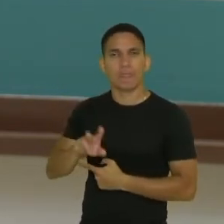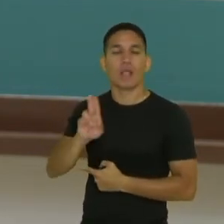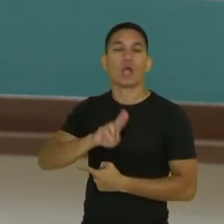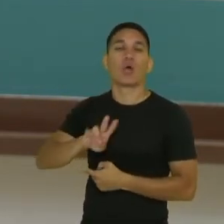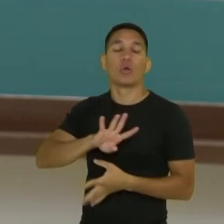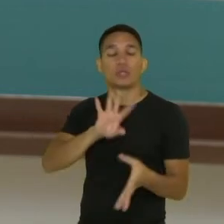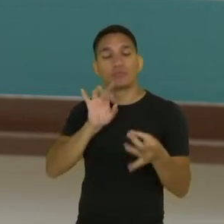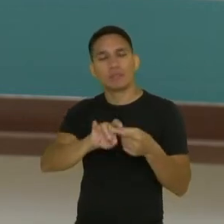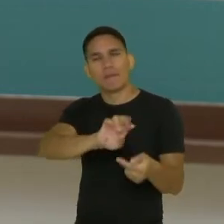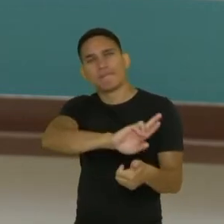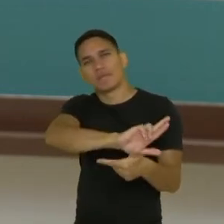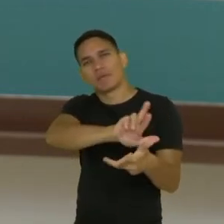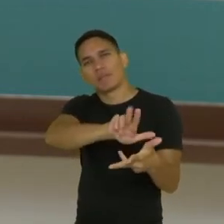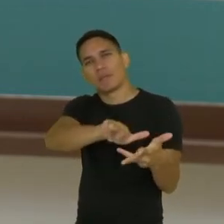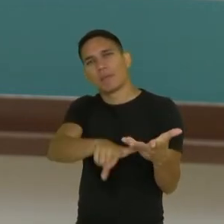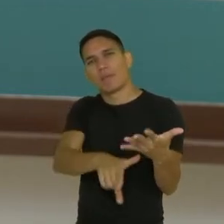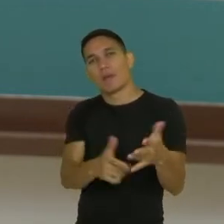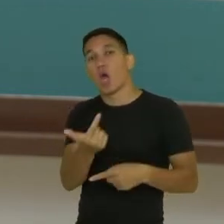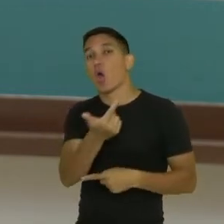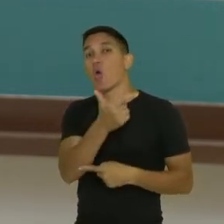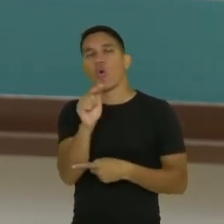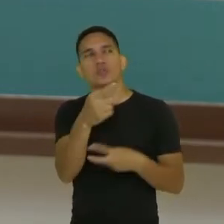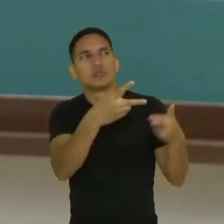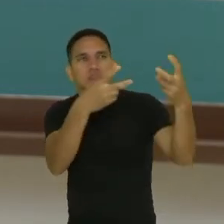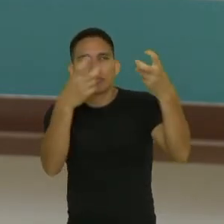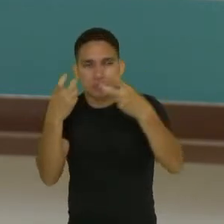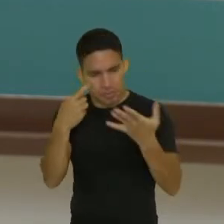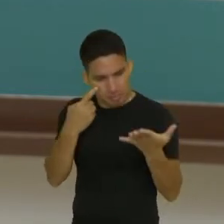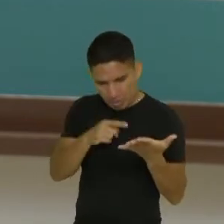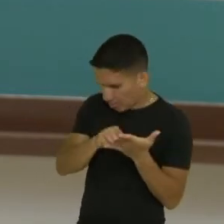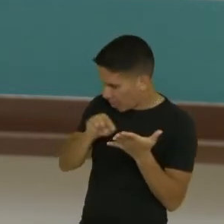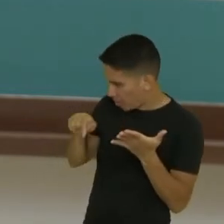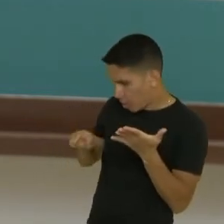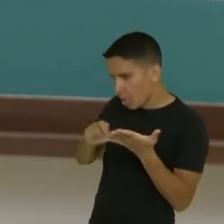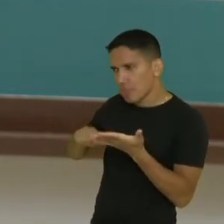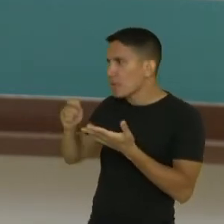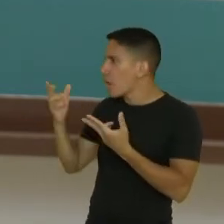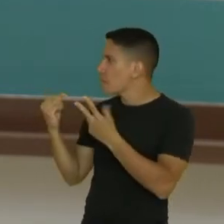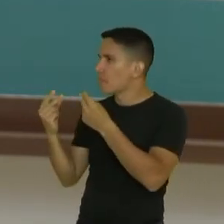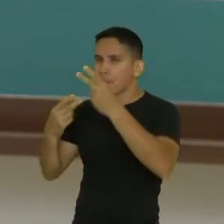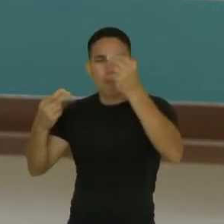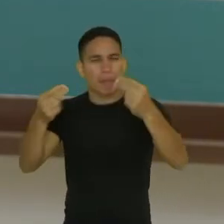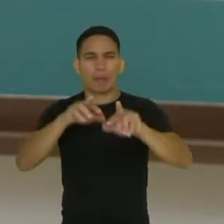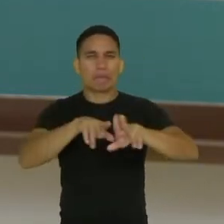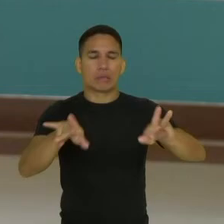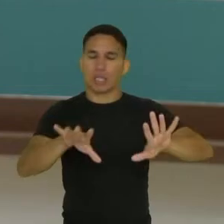múltiplas outras impressões sensoriais ali que acabam estimulando, né, e